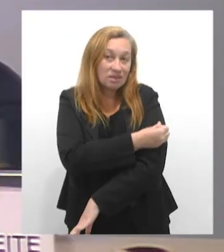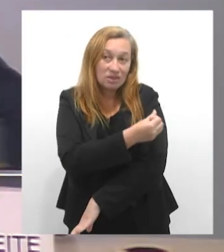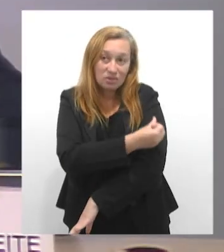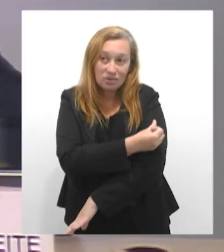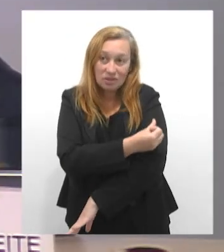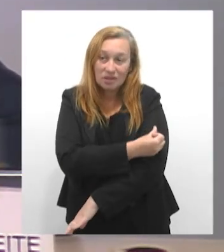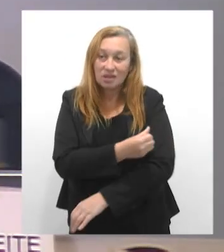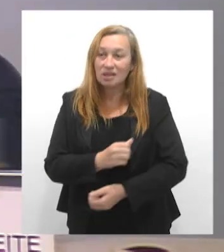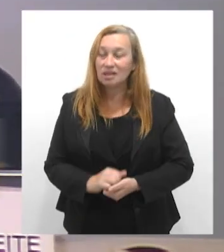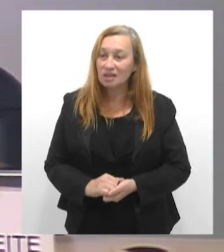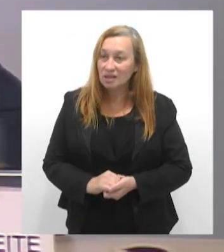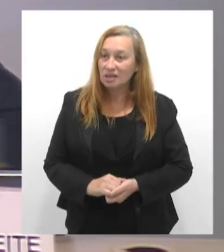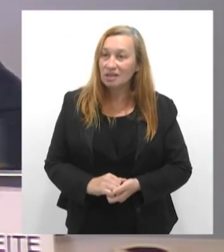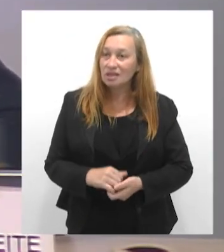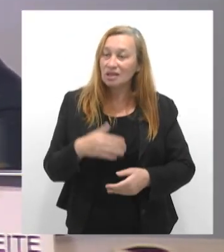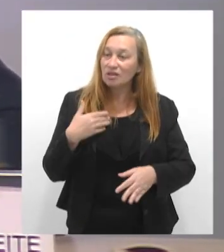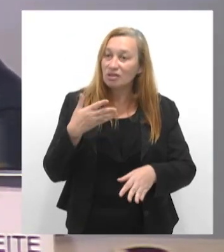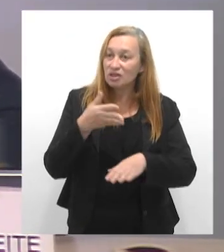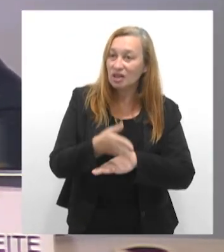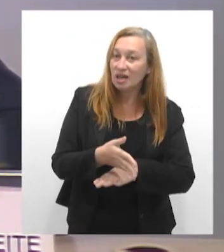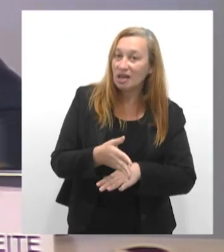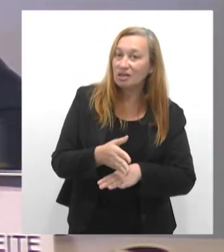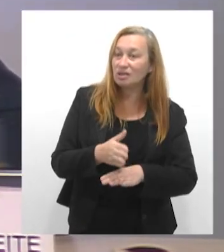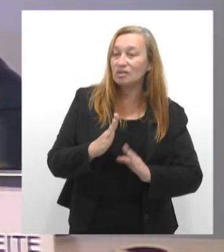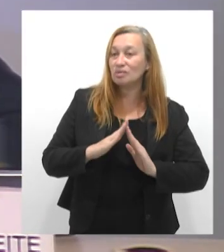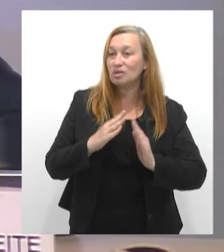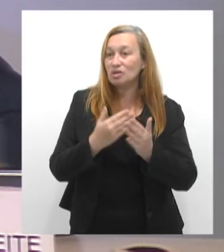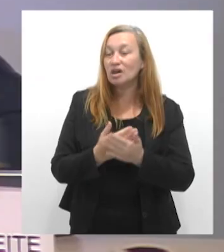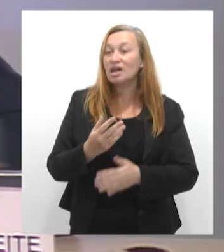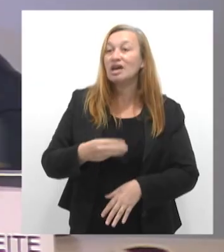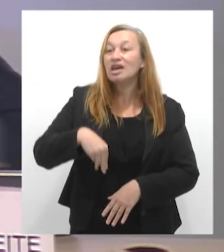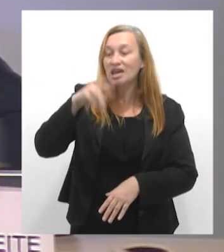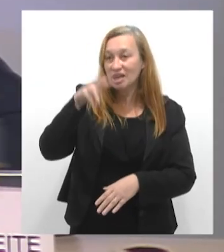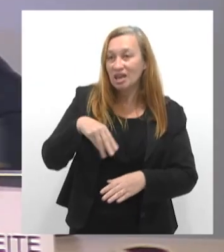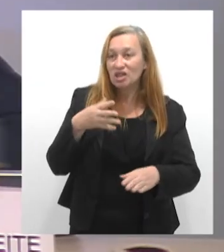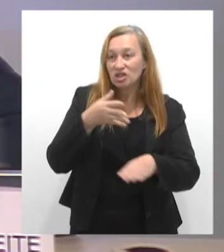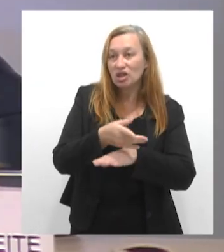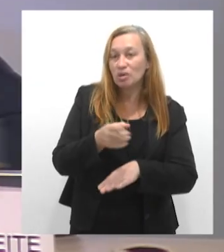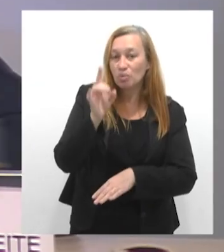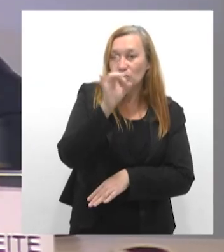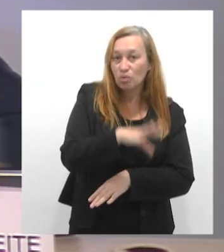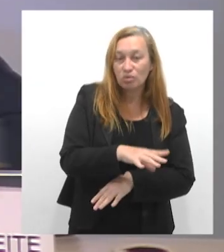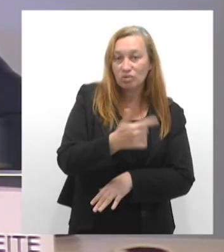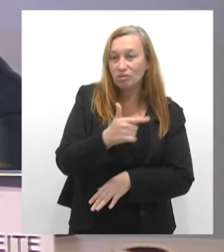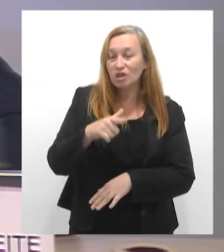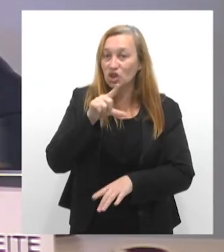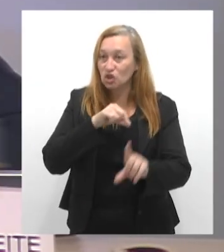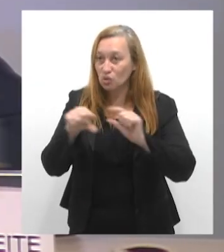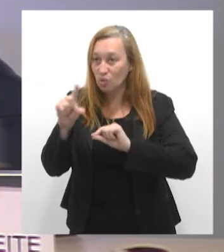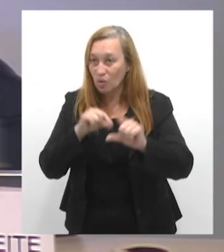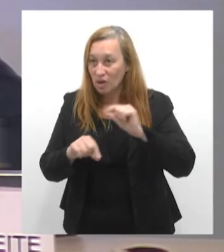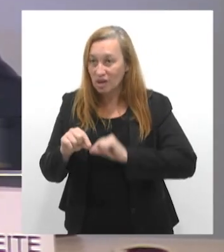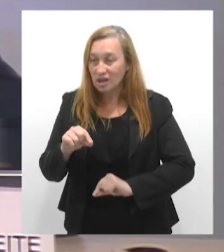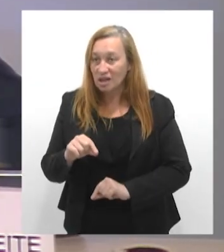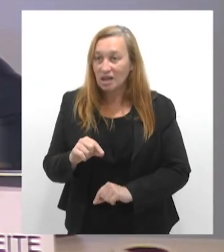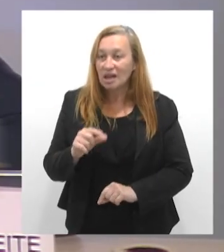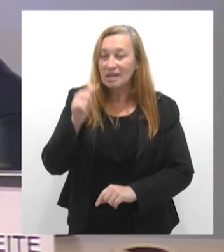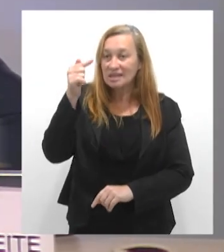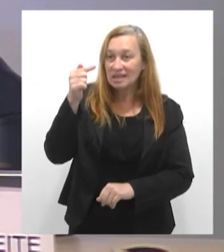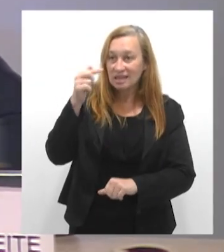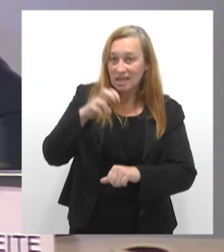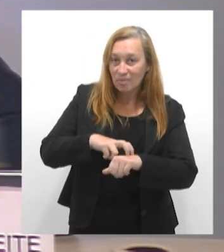Eu era recém-chegado de uma escola e quem chega por último não tem muita opção. Eu dava aula às 7 horas da